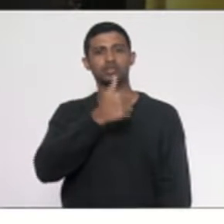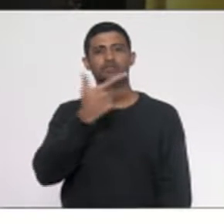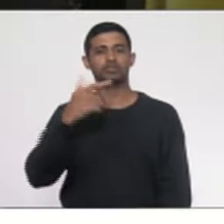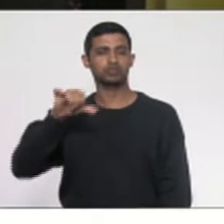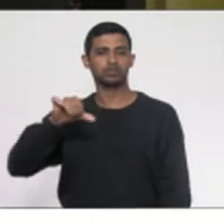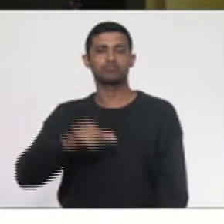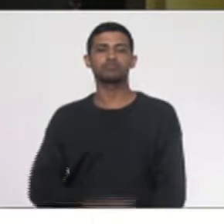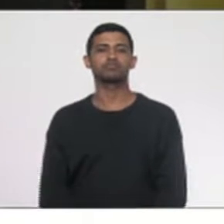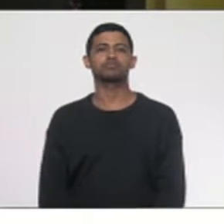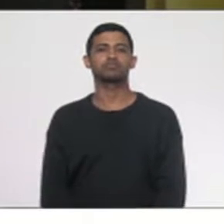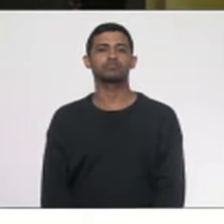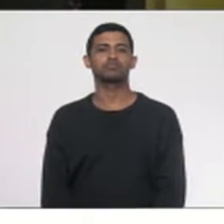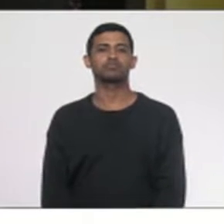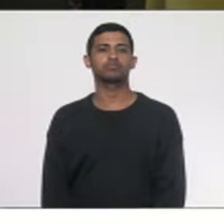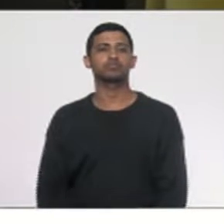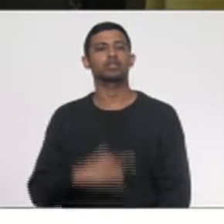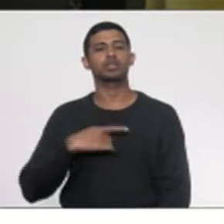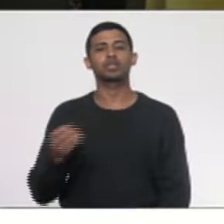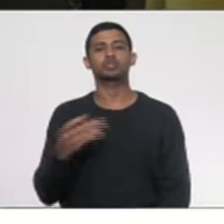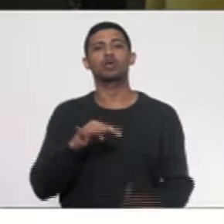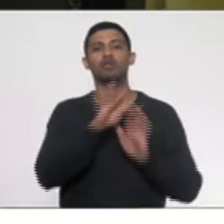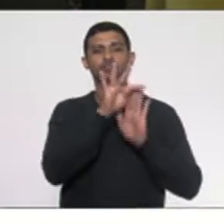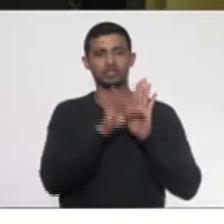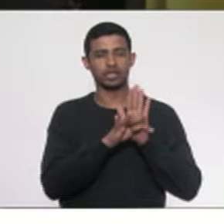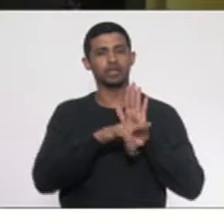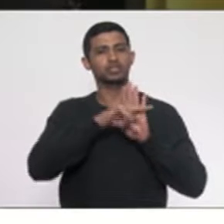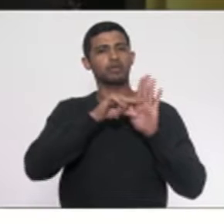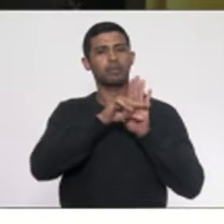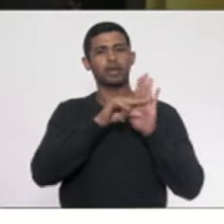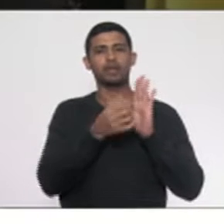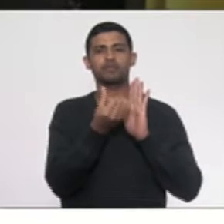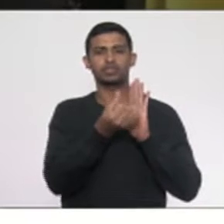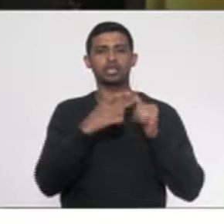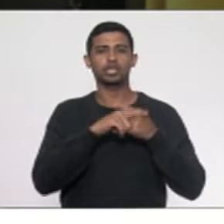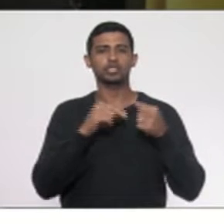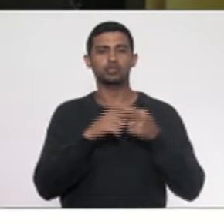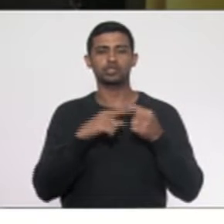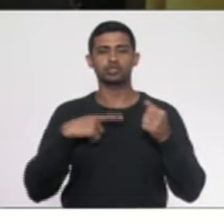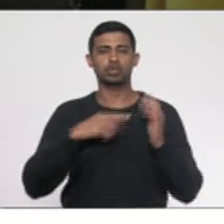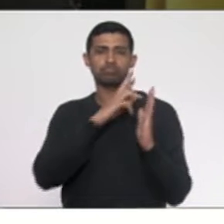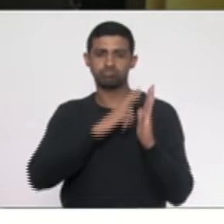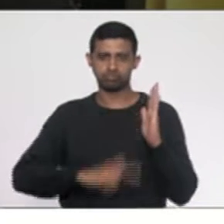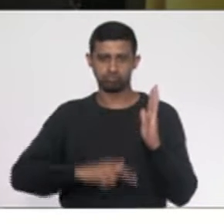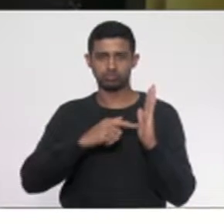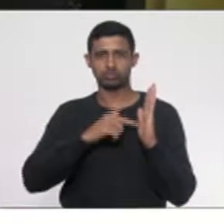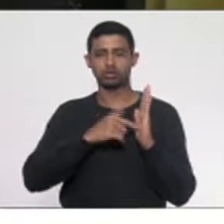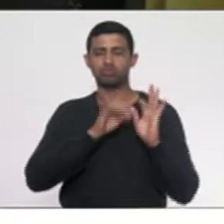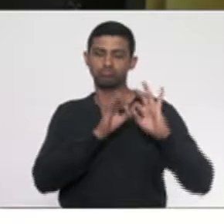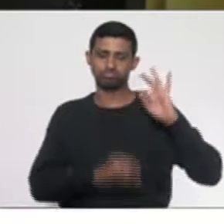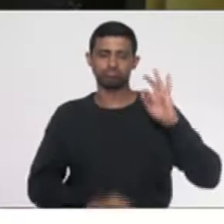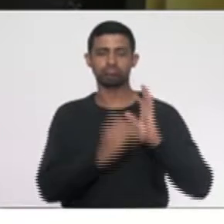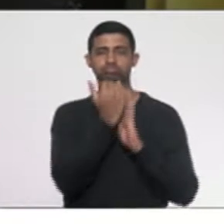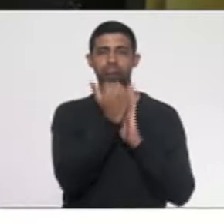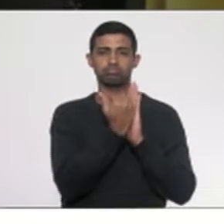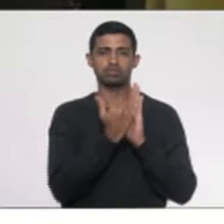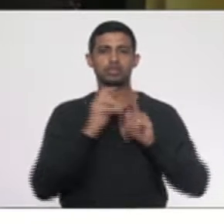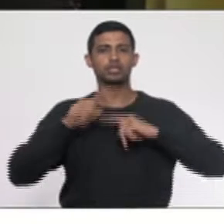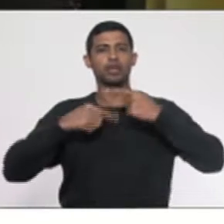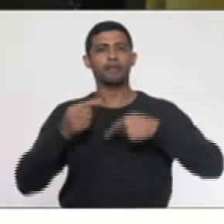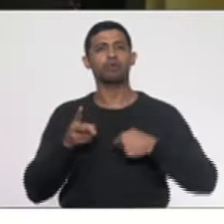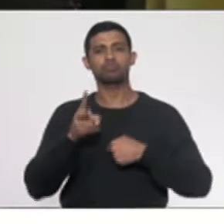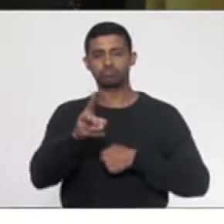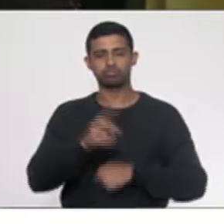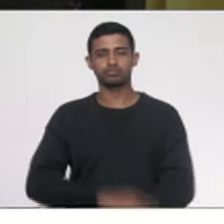129. Novo texto da emenda, parágrafo 6º do artigo, ter a seguinte redação. Especifico a redação, e depois seguimos